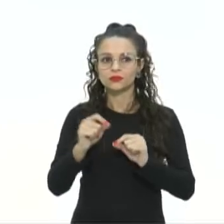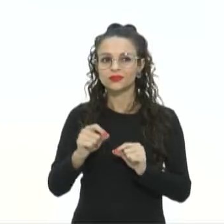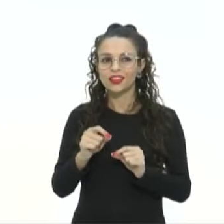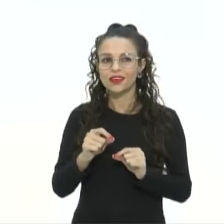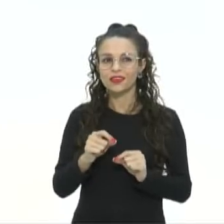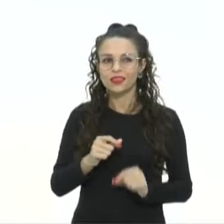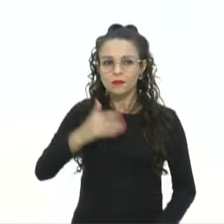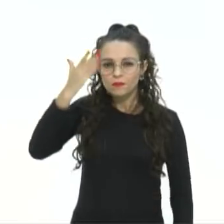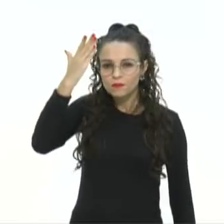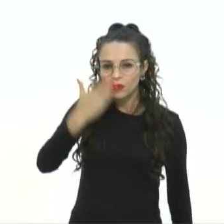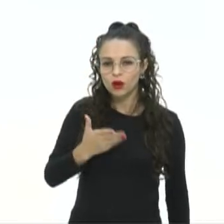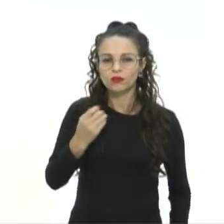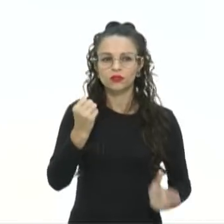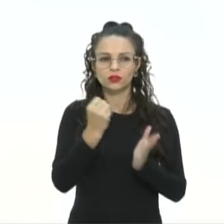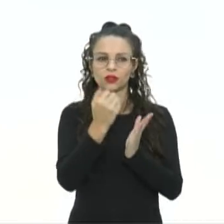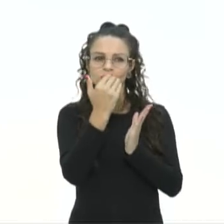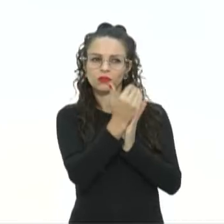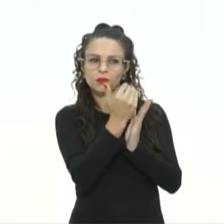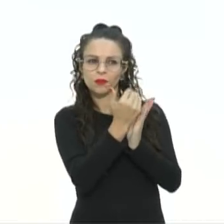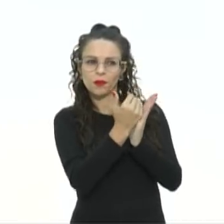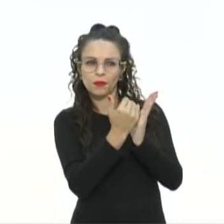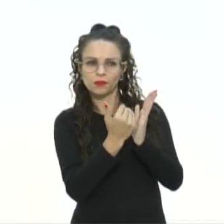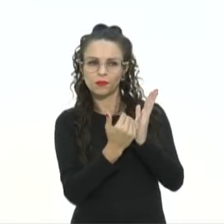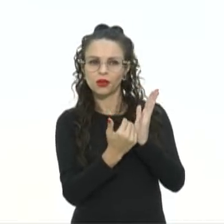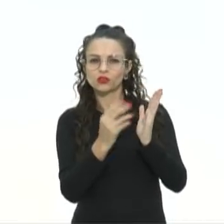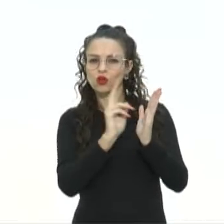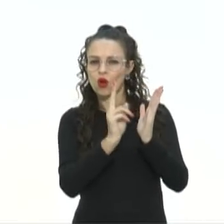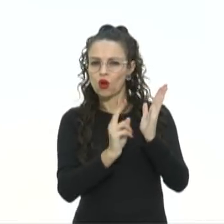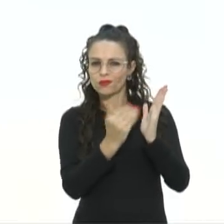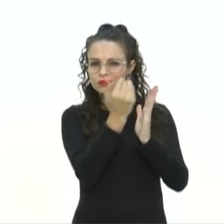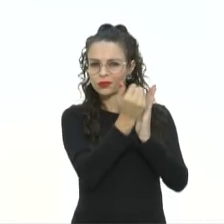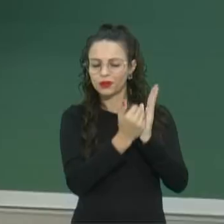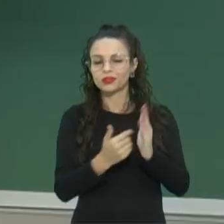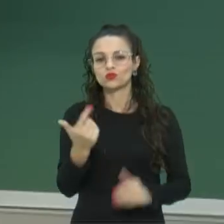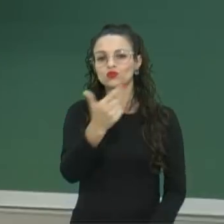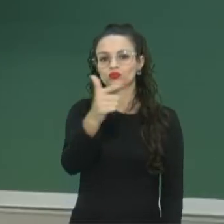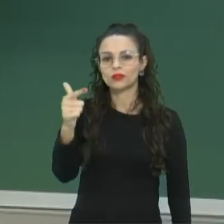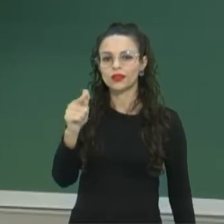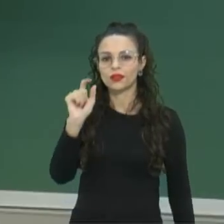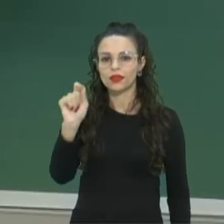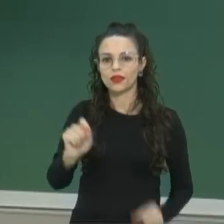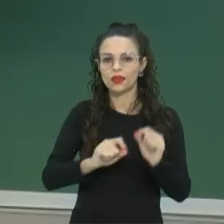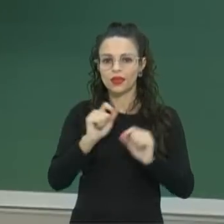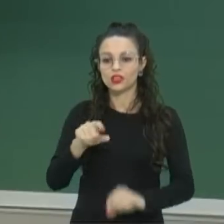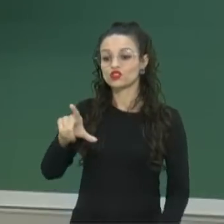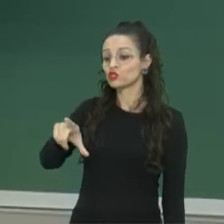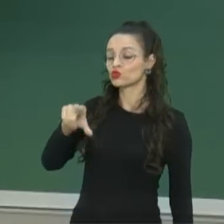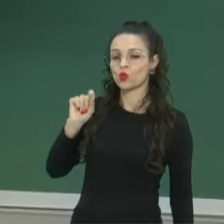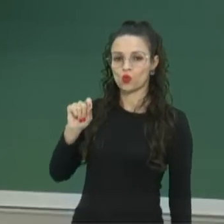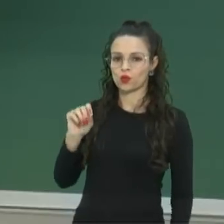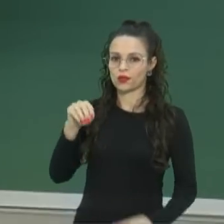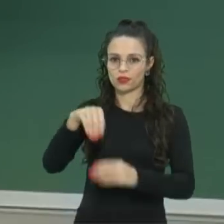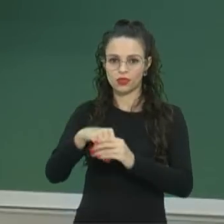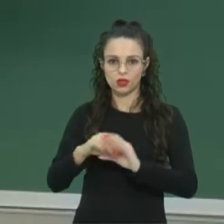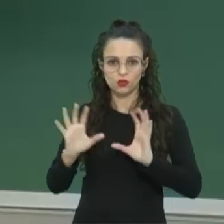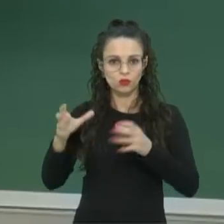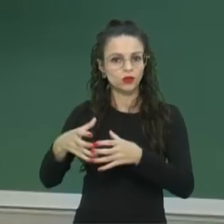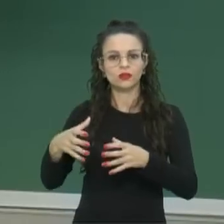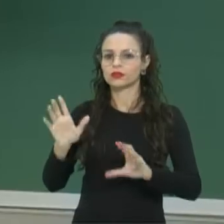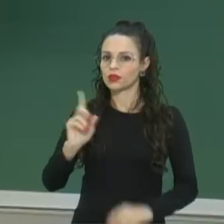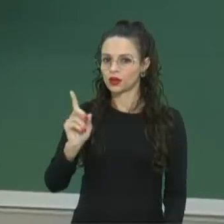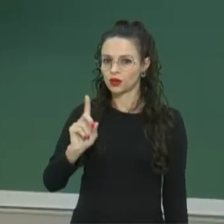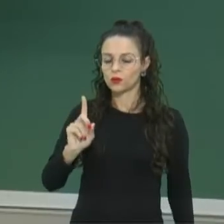testamento que contém uma extensa lista dos filhos classificados para a sucessão. Então, não há uma questão de escolha dentro da comunidade, e